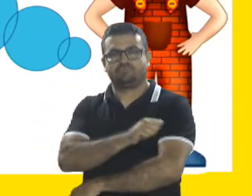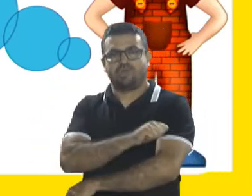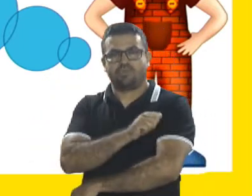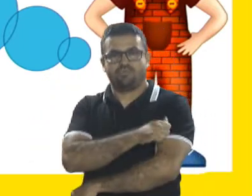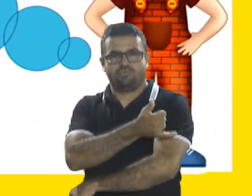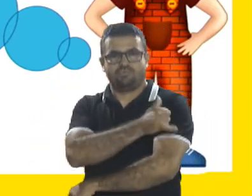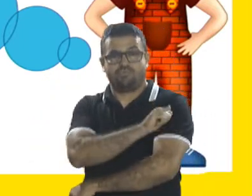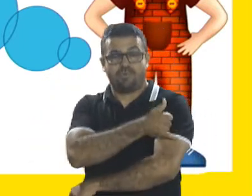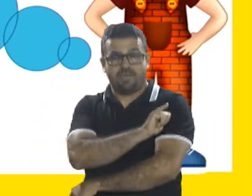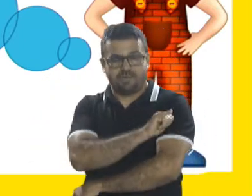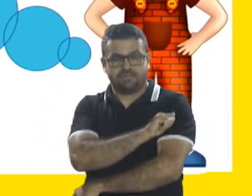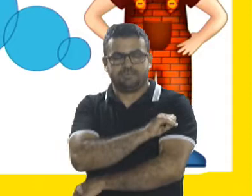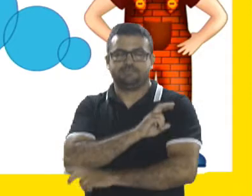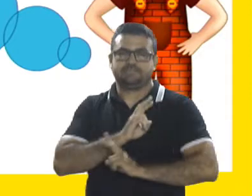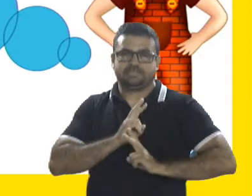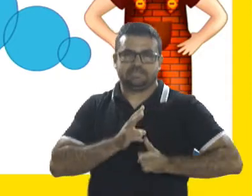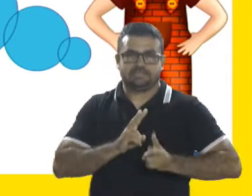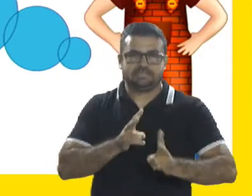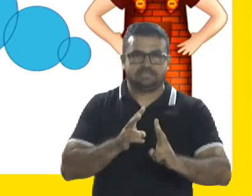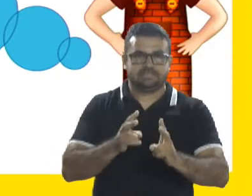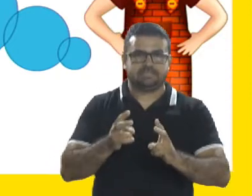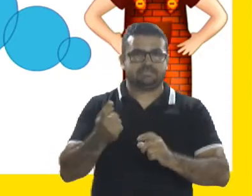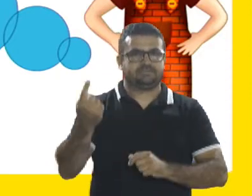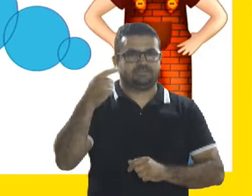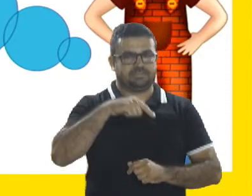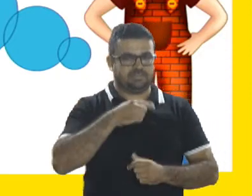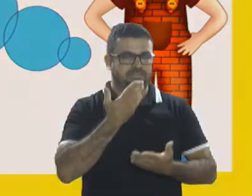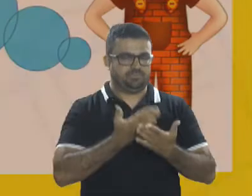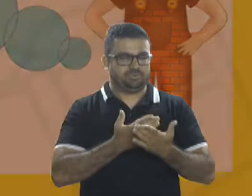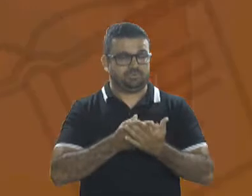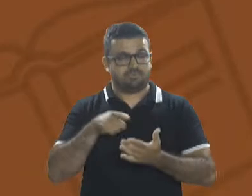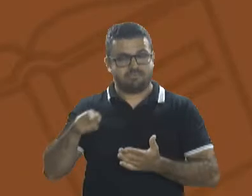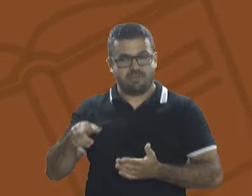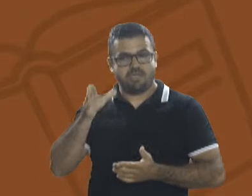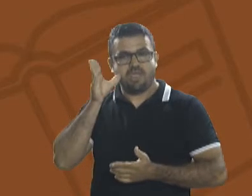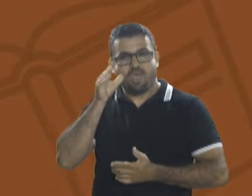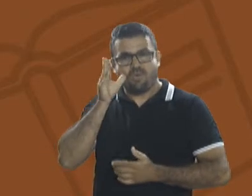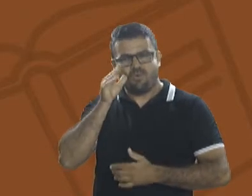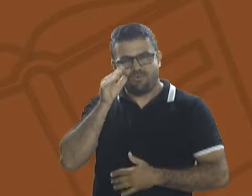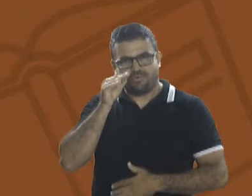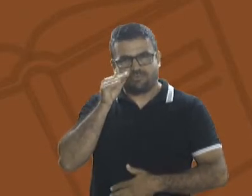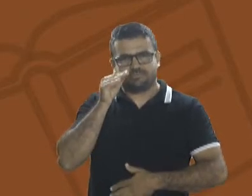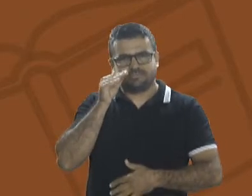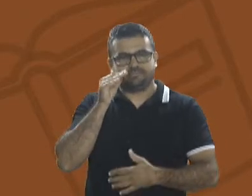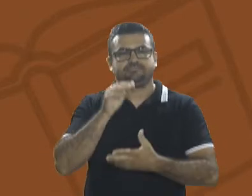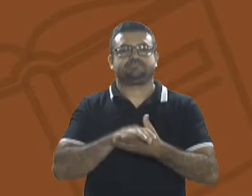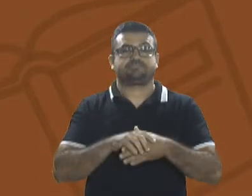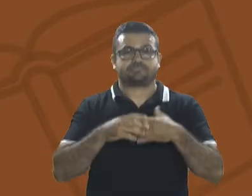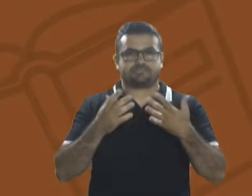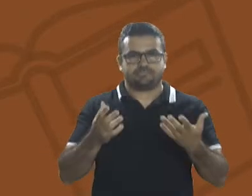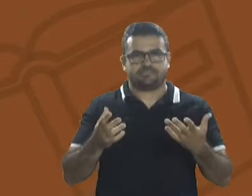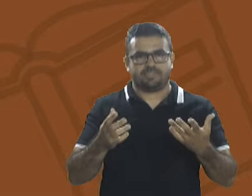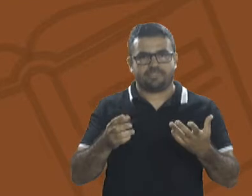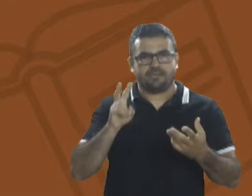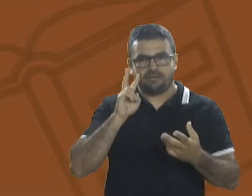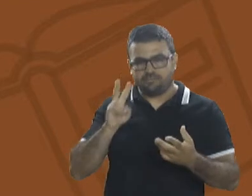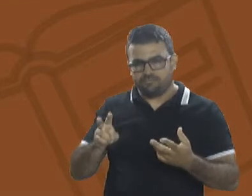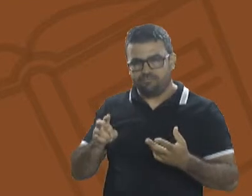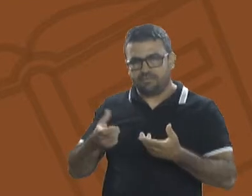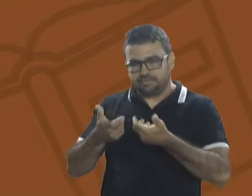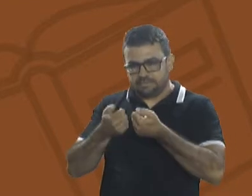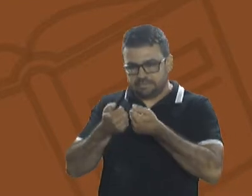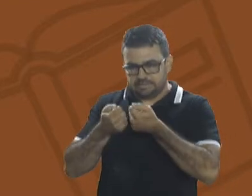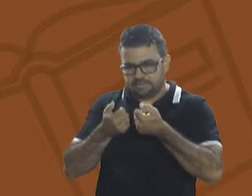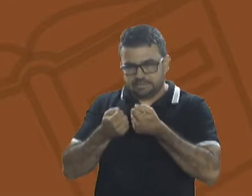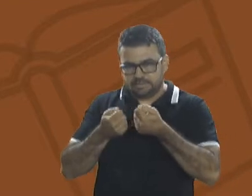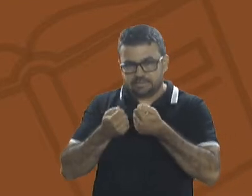vez em quando aqui assistir aula com a gente e ele é muito curioso. E ao mesmo tempo que eu tô aqui explicando, ele tá ali no celular, que vocês sabem que criança hoje em